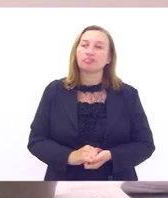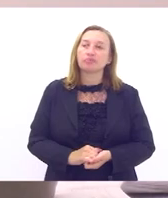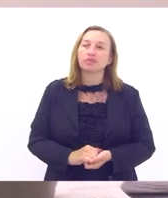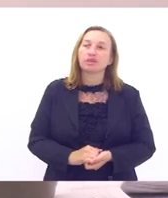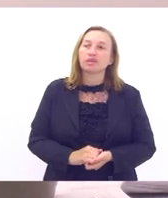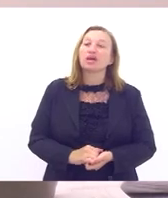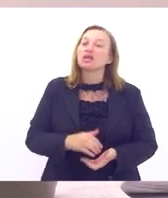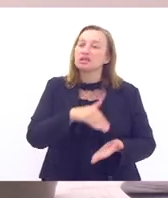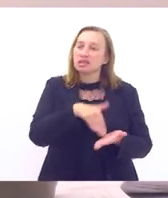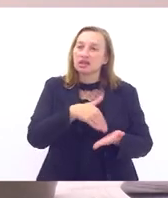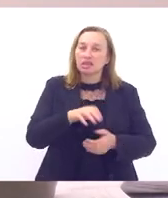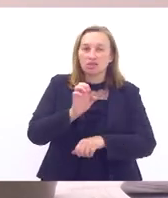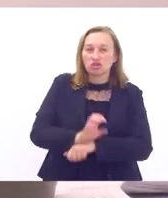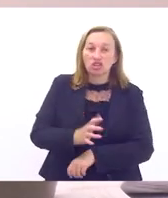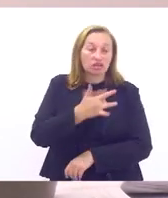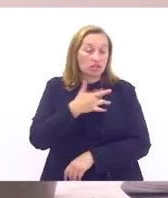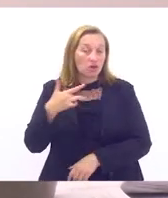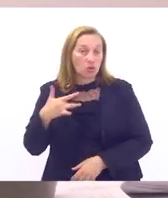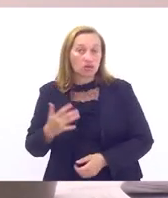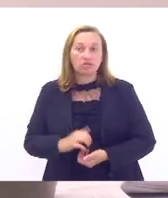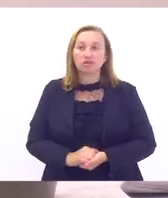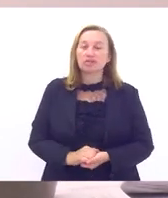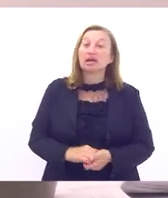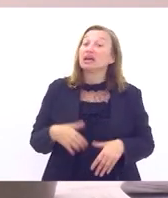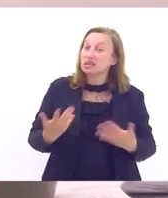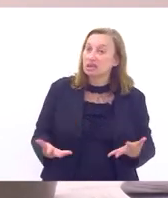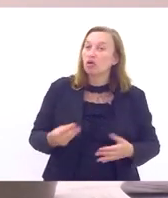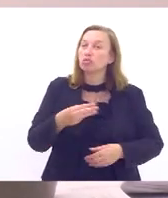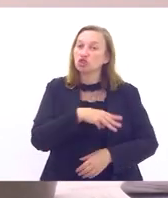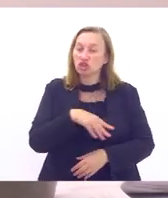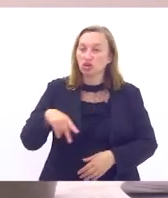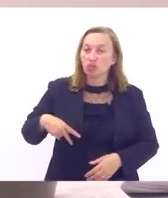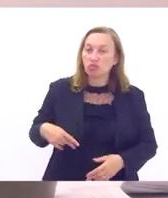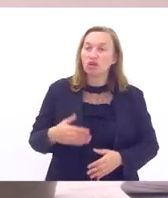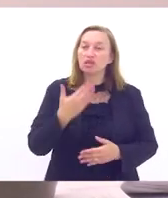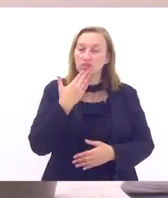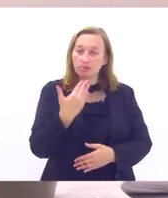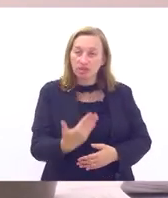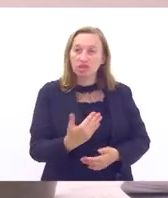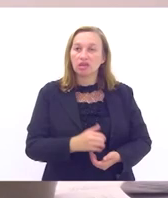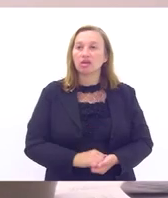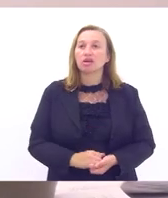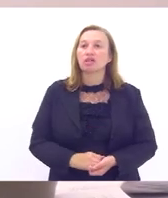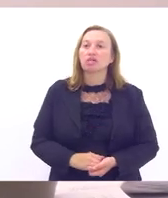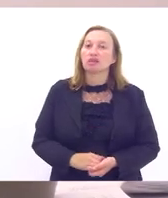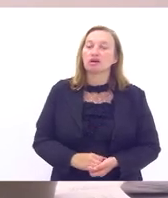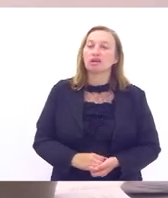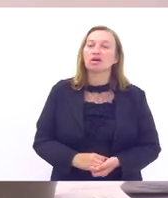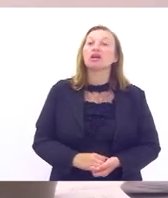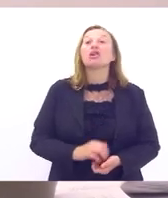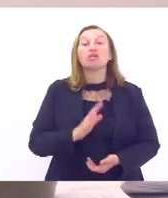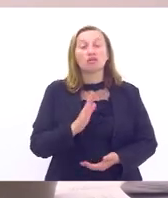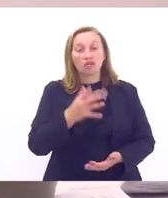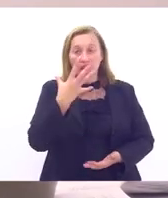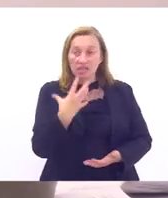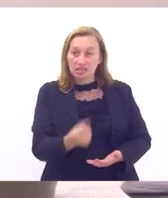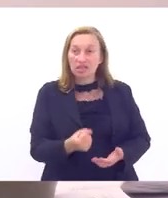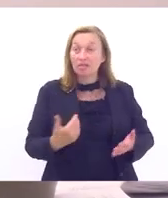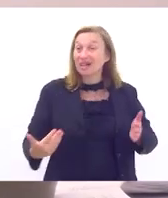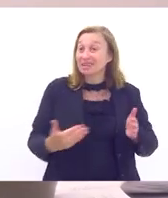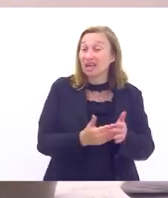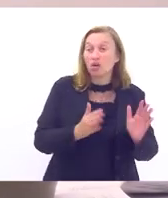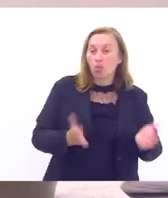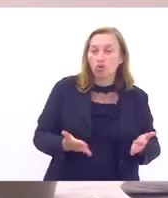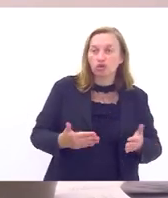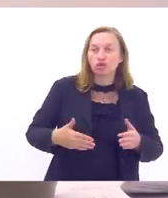bióloga da Secretaria de Estado de Saúde. Né? Então, o Ministério Público fez essa recomendação foi acatada, mas até hoje